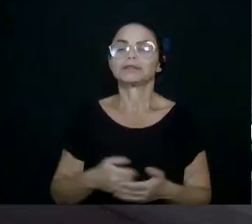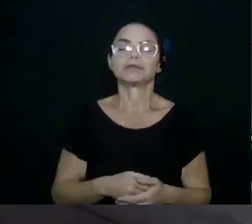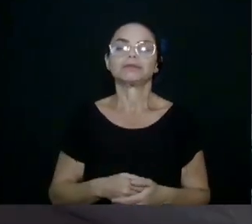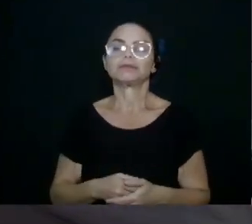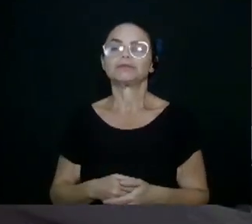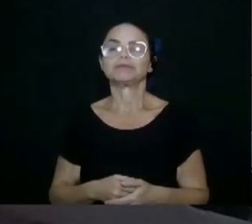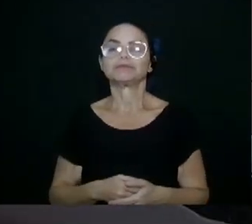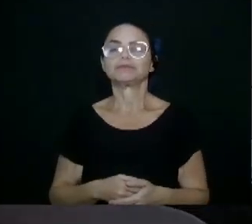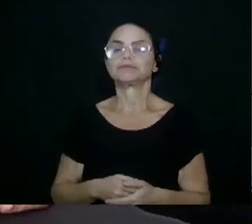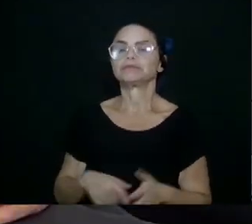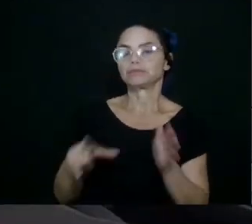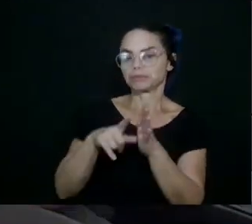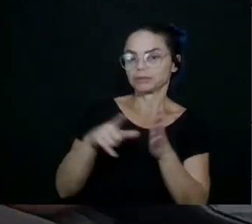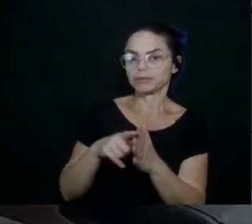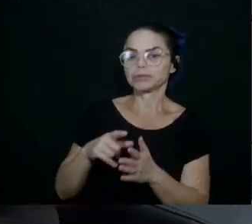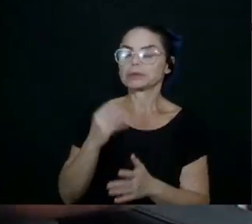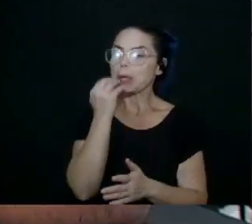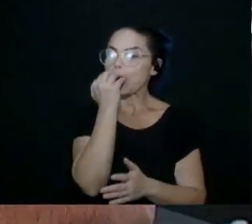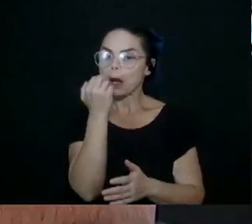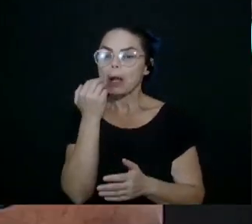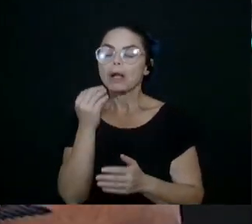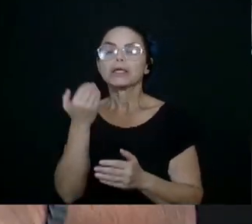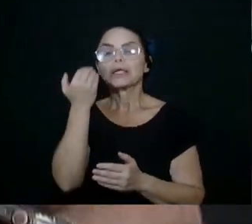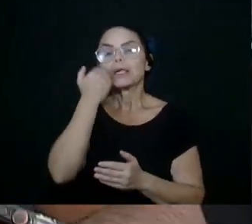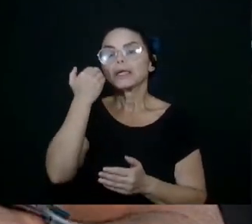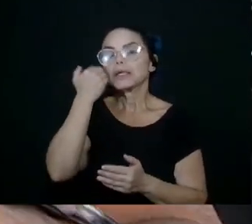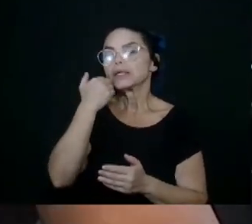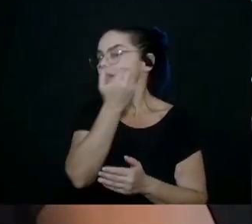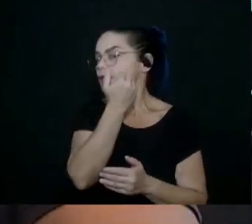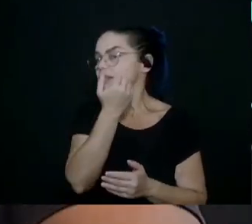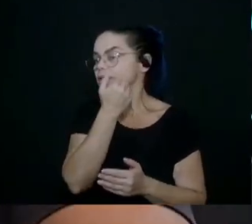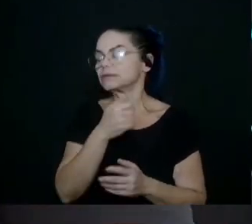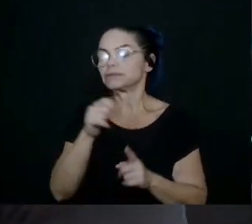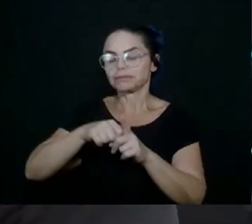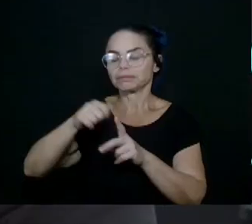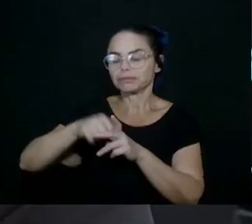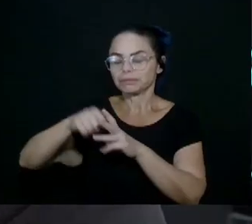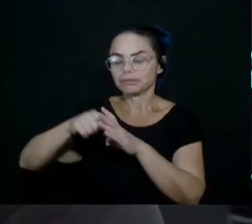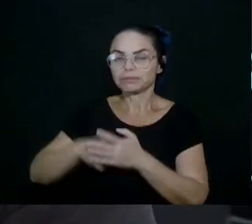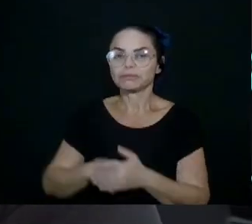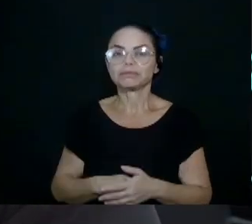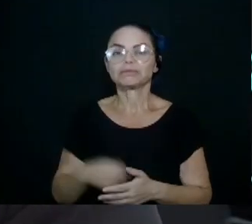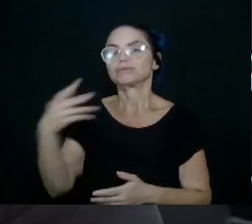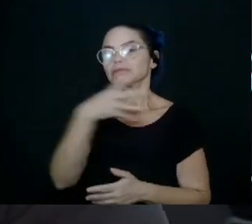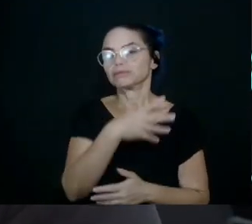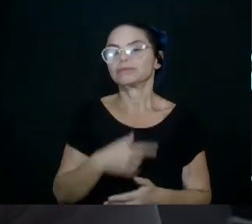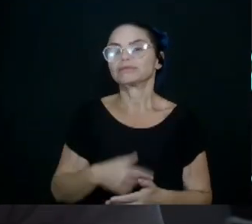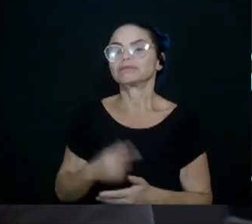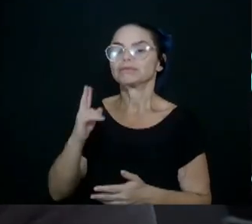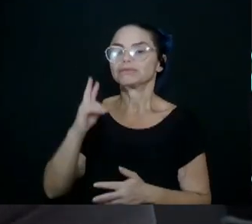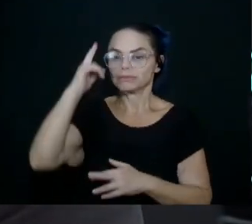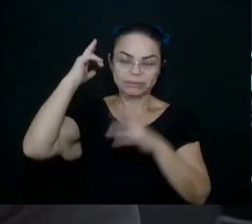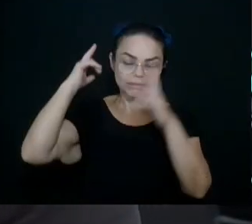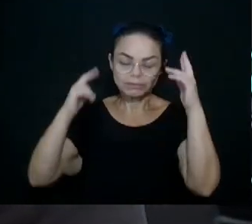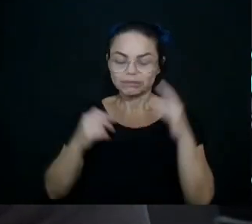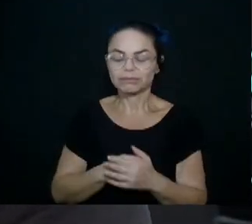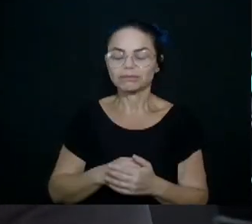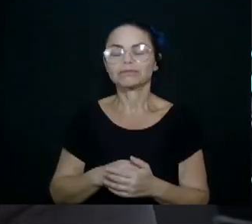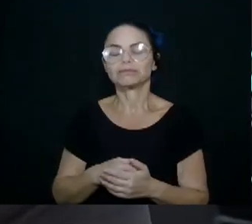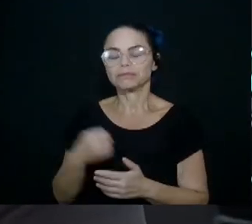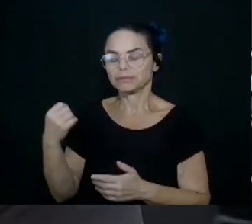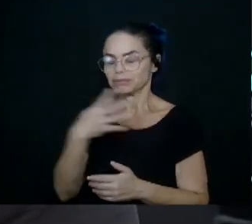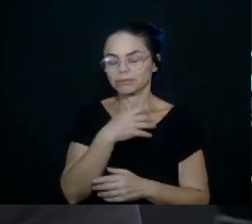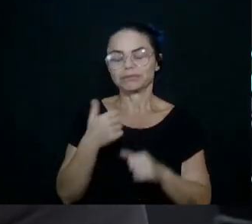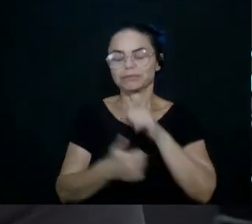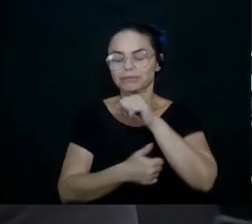barbearia está se movimentando muito rápido. A cada mês a gente aparece com novas tendências, novos cortes. A moda vai se modificando de uma